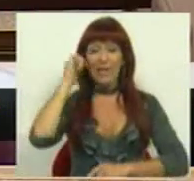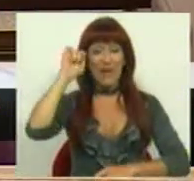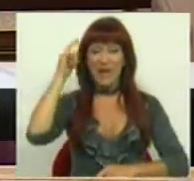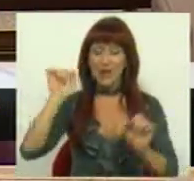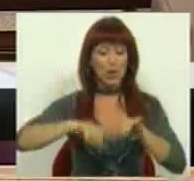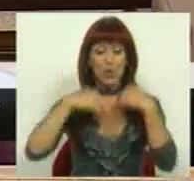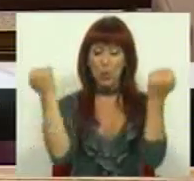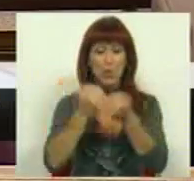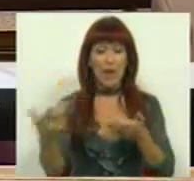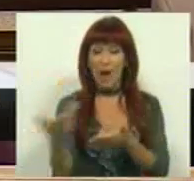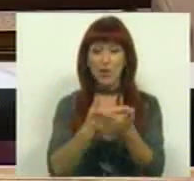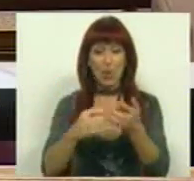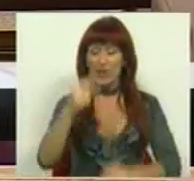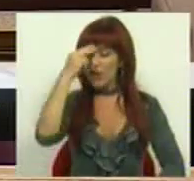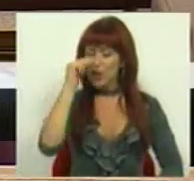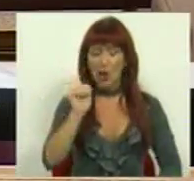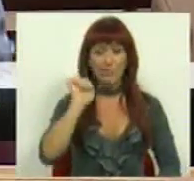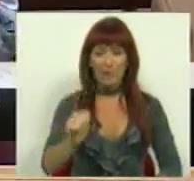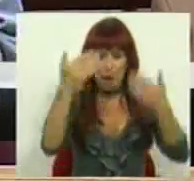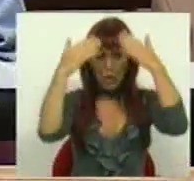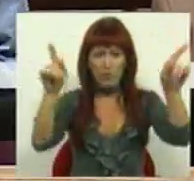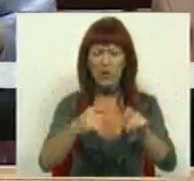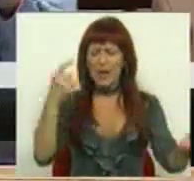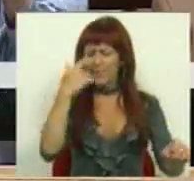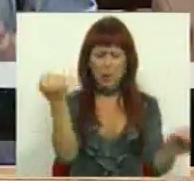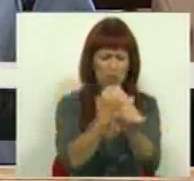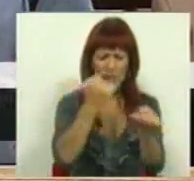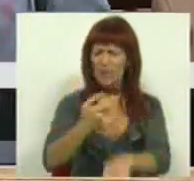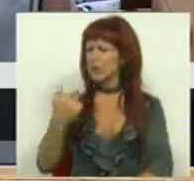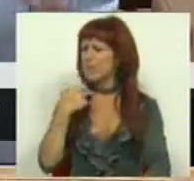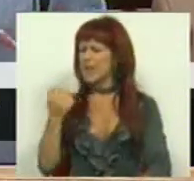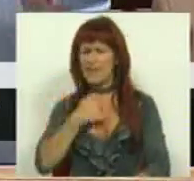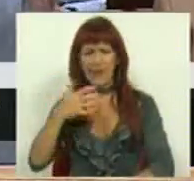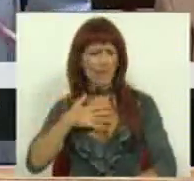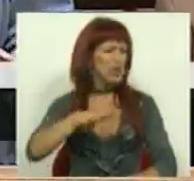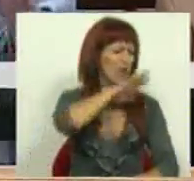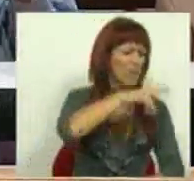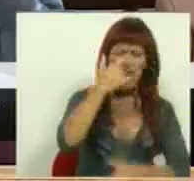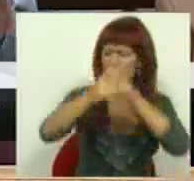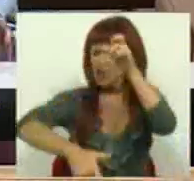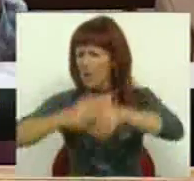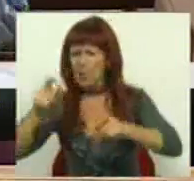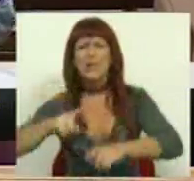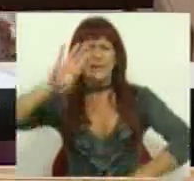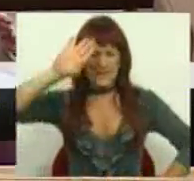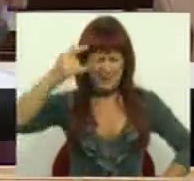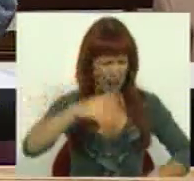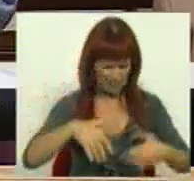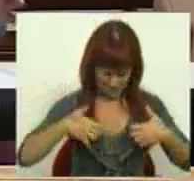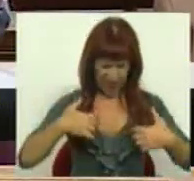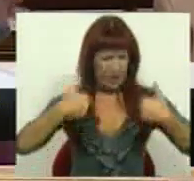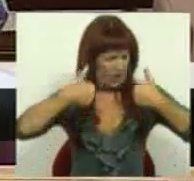crise social e económica da história da democracia. Trabalhadores, pequenos empresários, famílias, cidadãos, sabem na